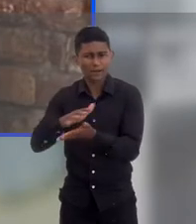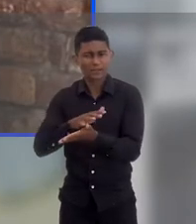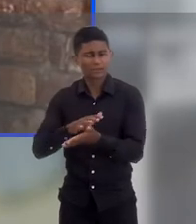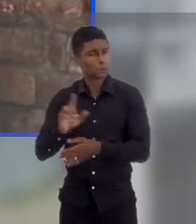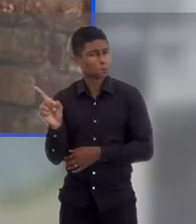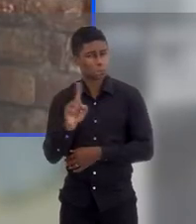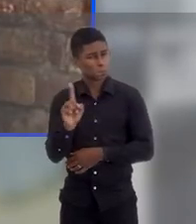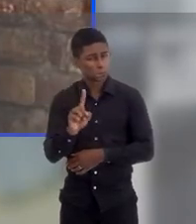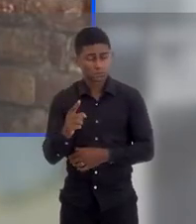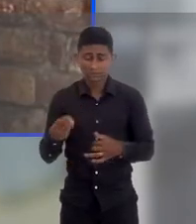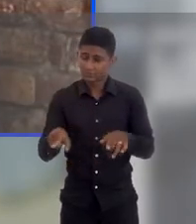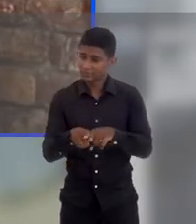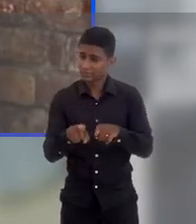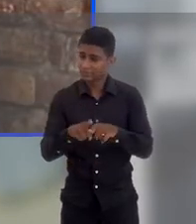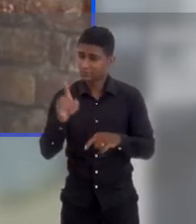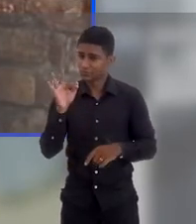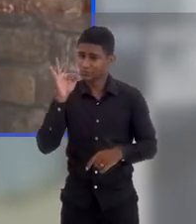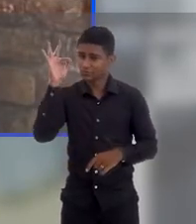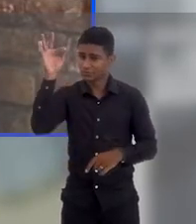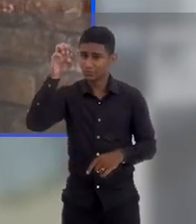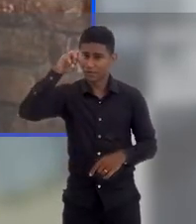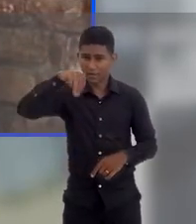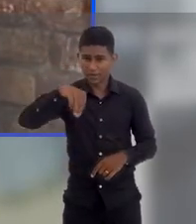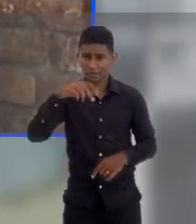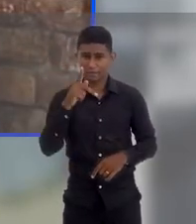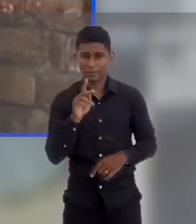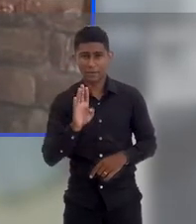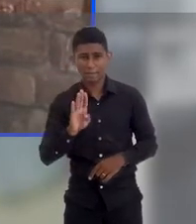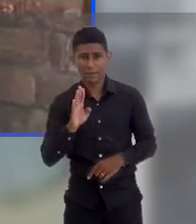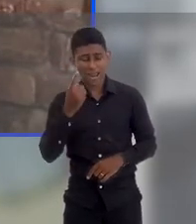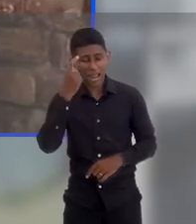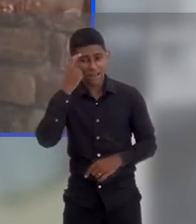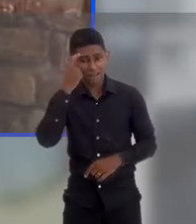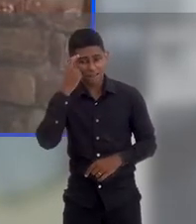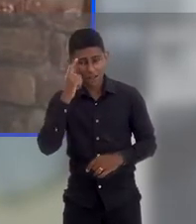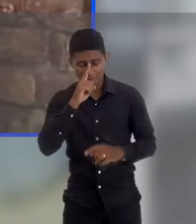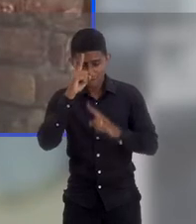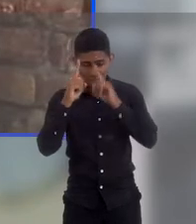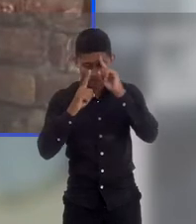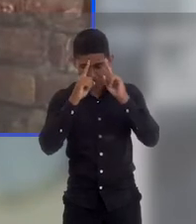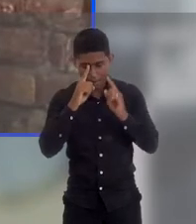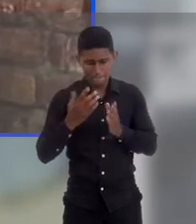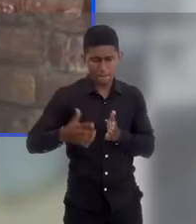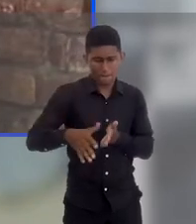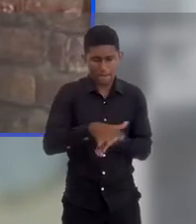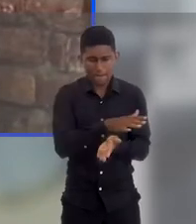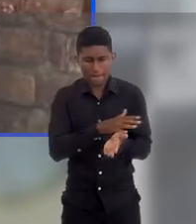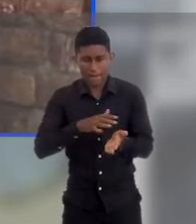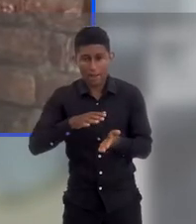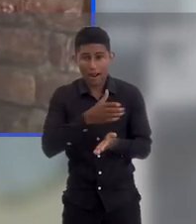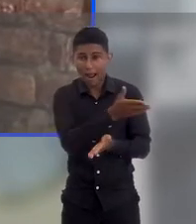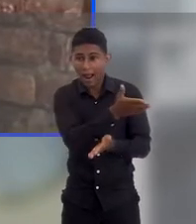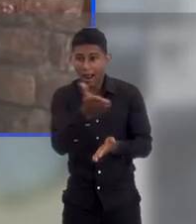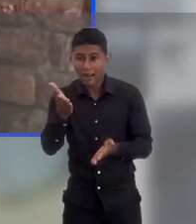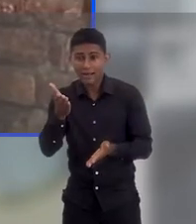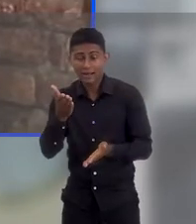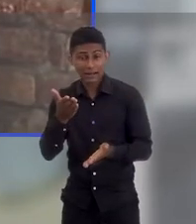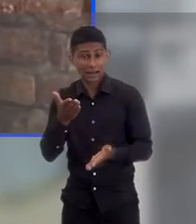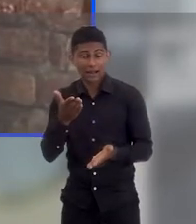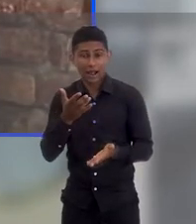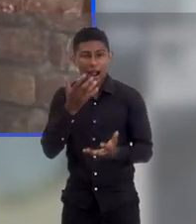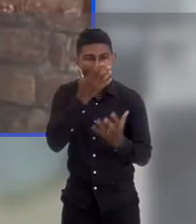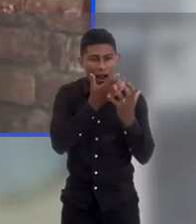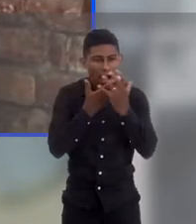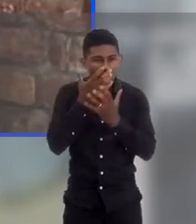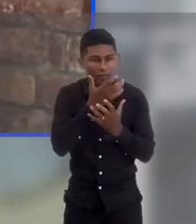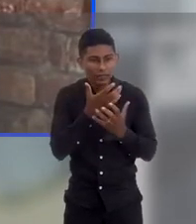que é uma paixão especial minha, mas compor música popular e vender para artistas cantarem essas músicas. E com a minha filha